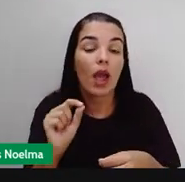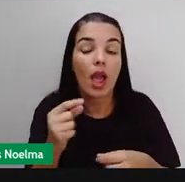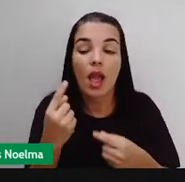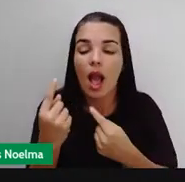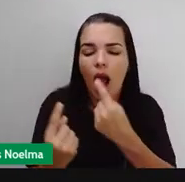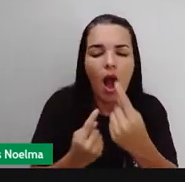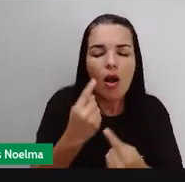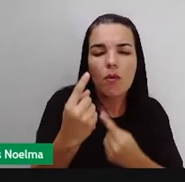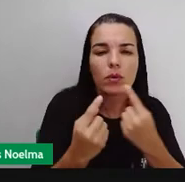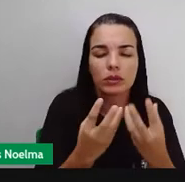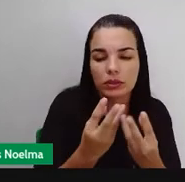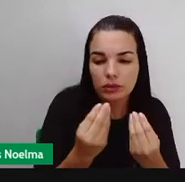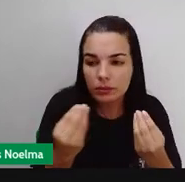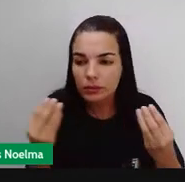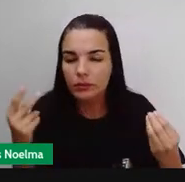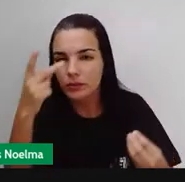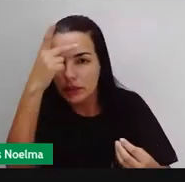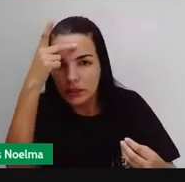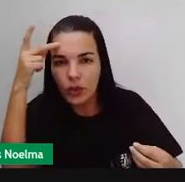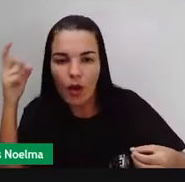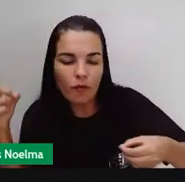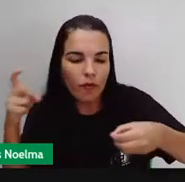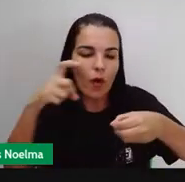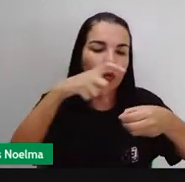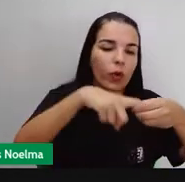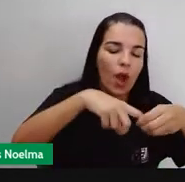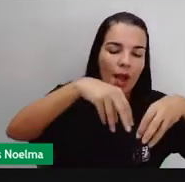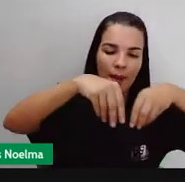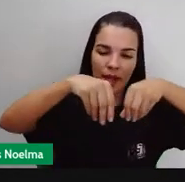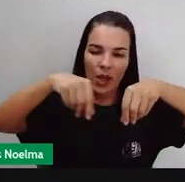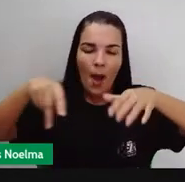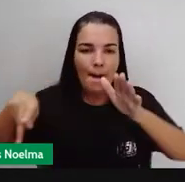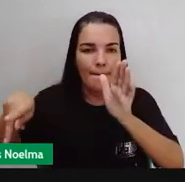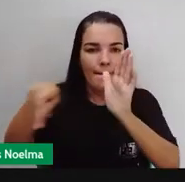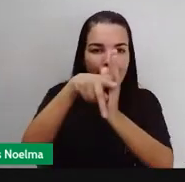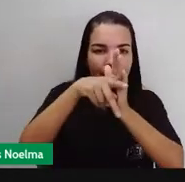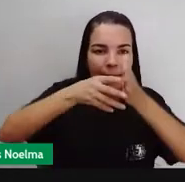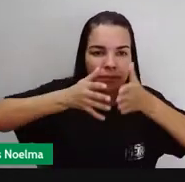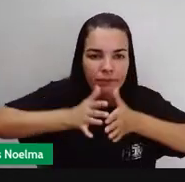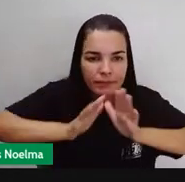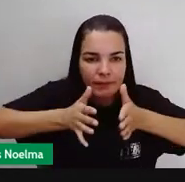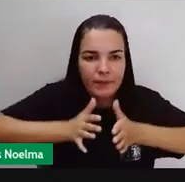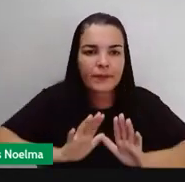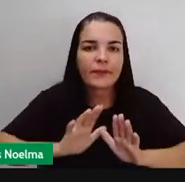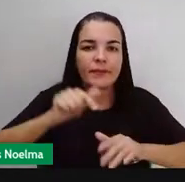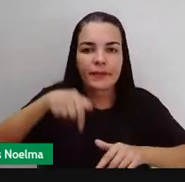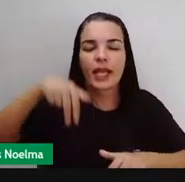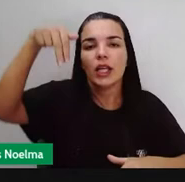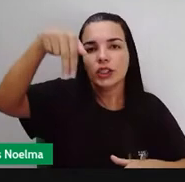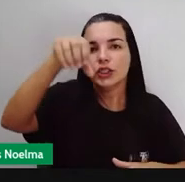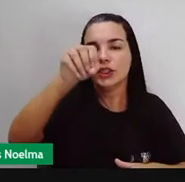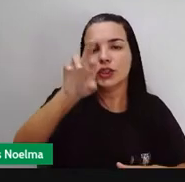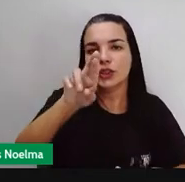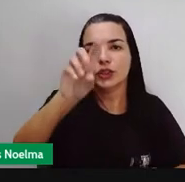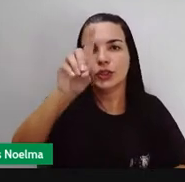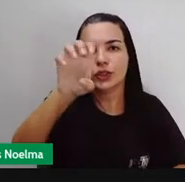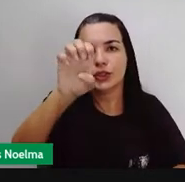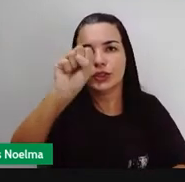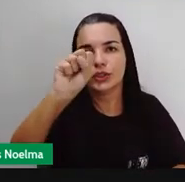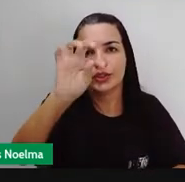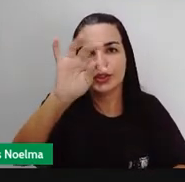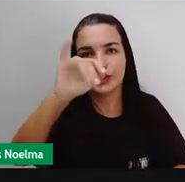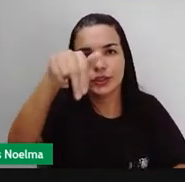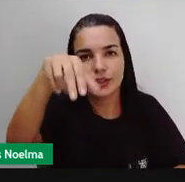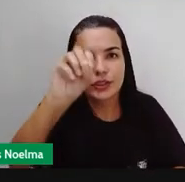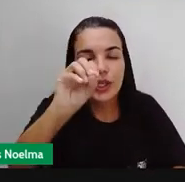dos migrantes estão voltando às suas terras natais, sobretudo os nordestinos que migraram aí para o Sudeste,